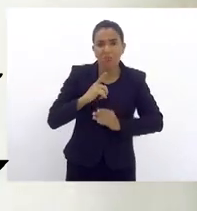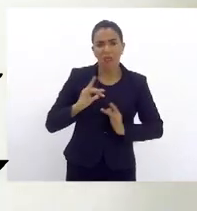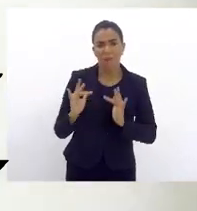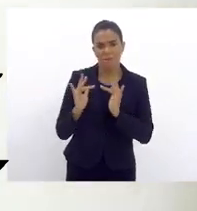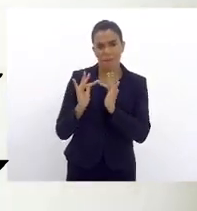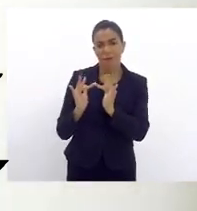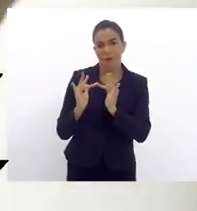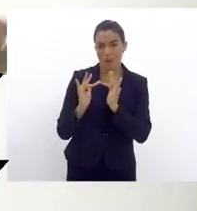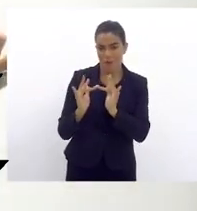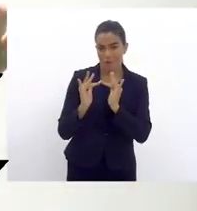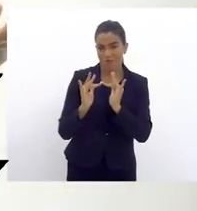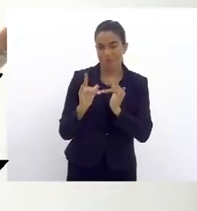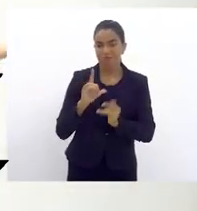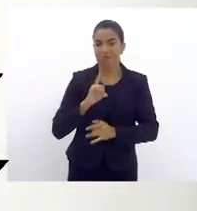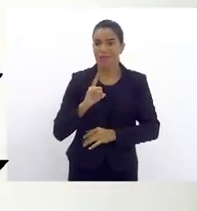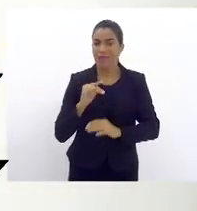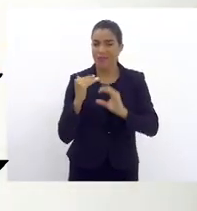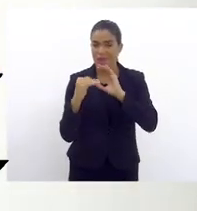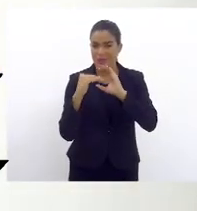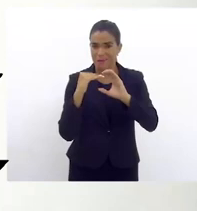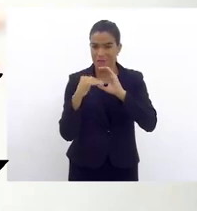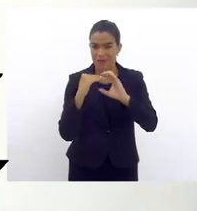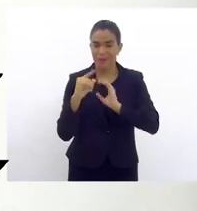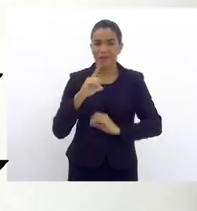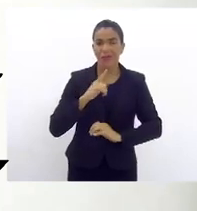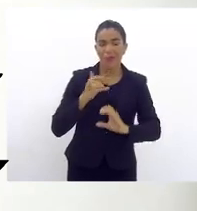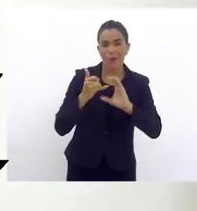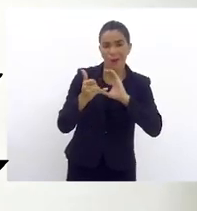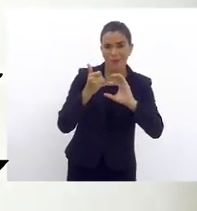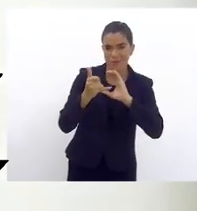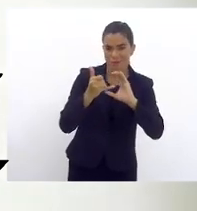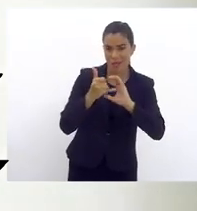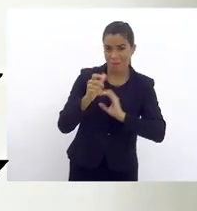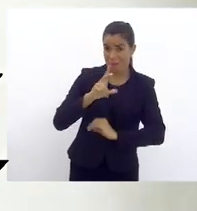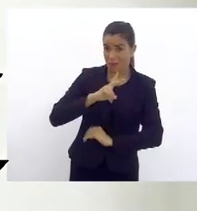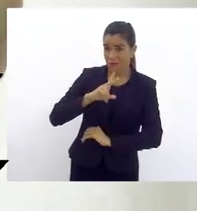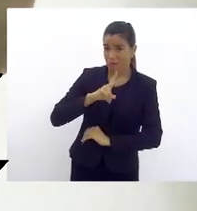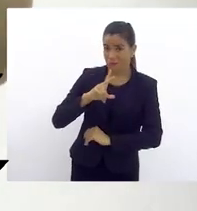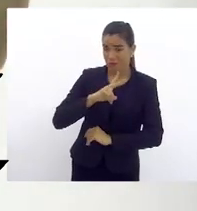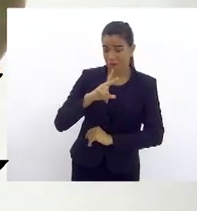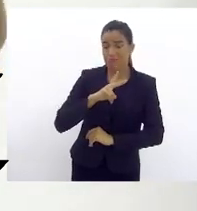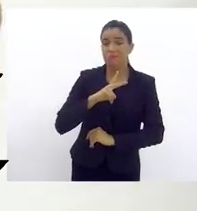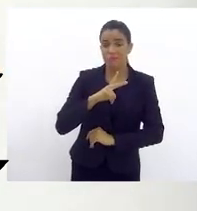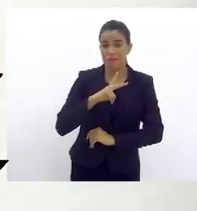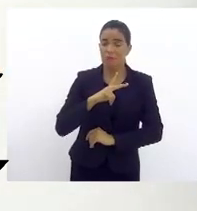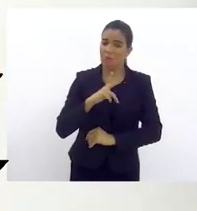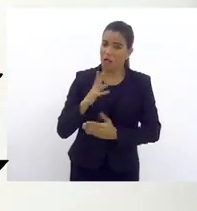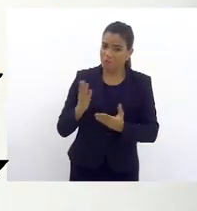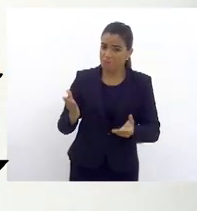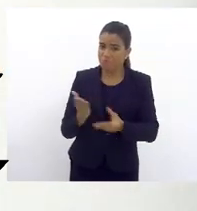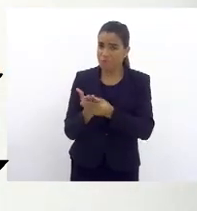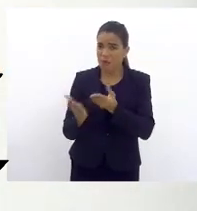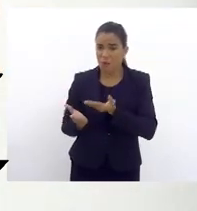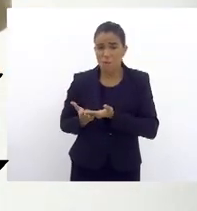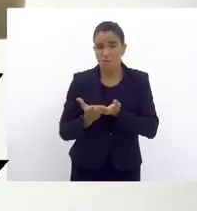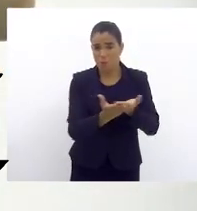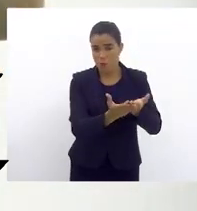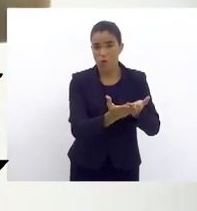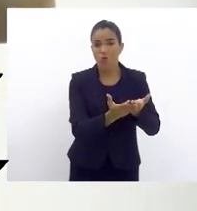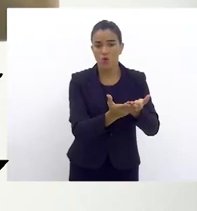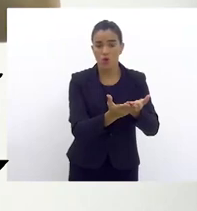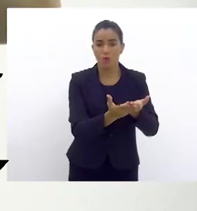contatos tem um e-mail da assessoria tem meu WhatsApp enfim pessoal para que possa fazer um encaminhamento e a gente daí